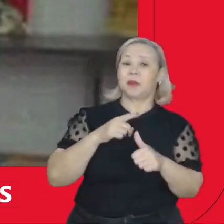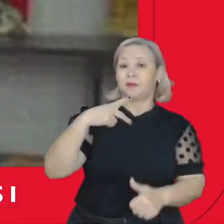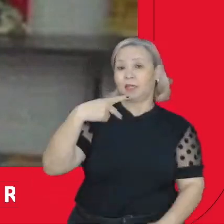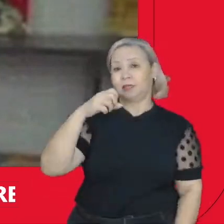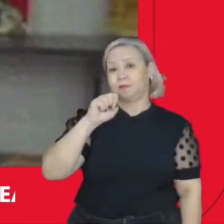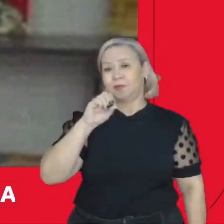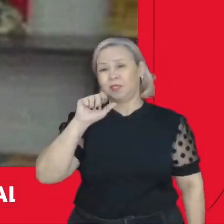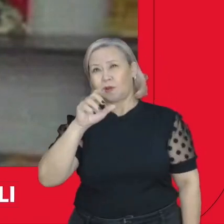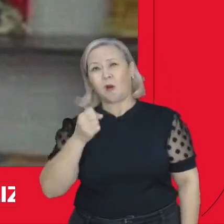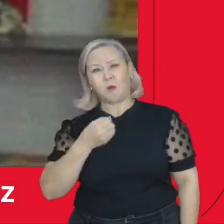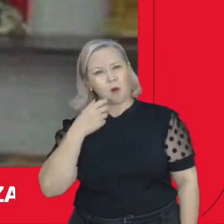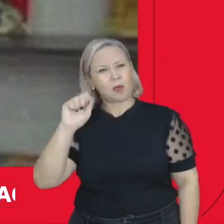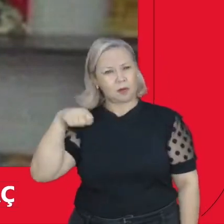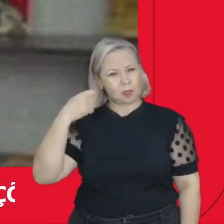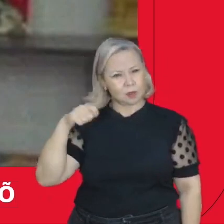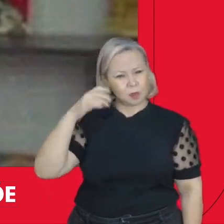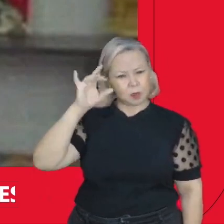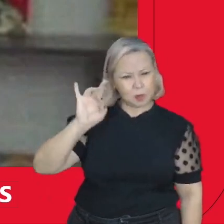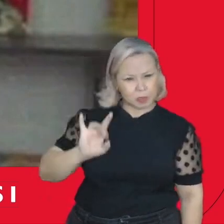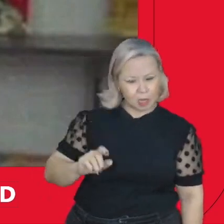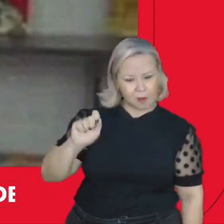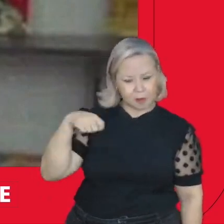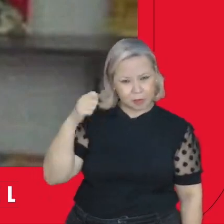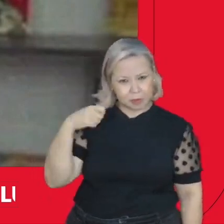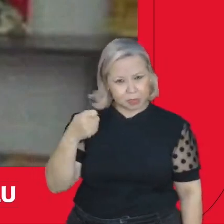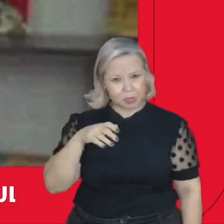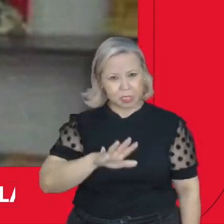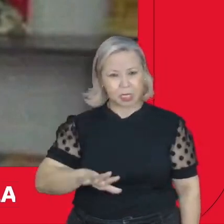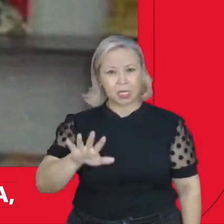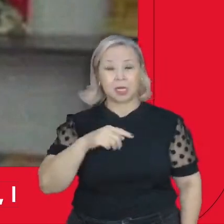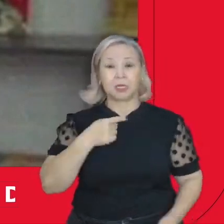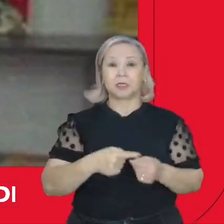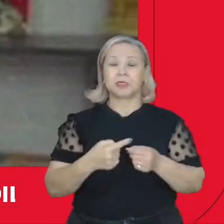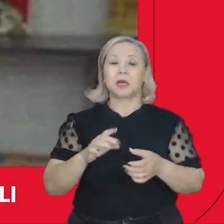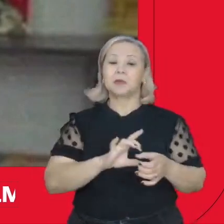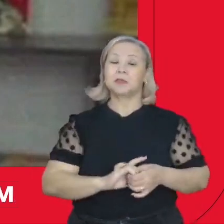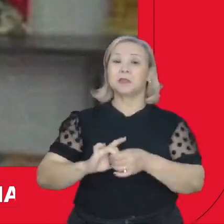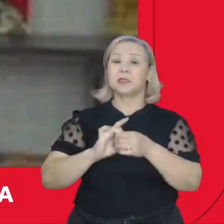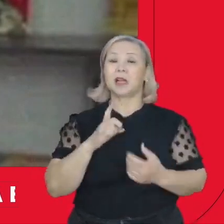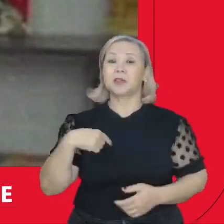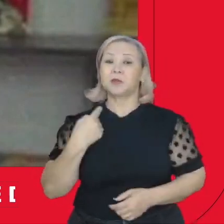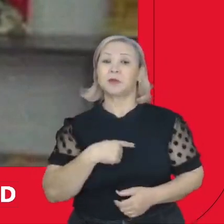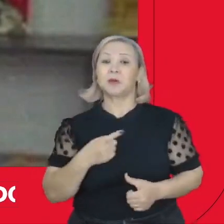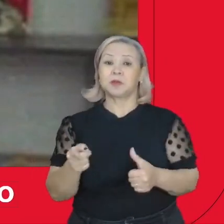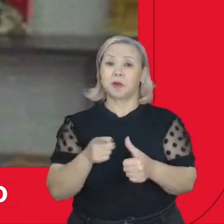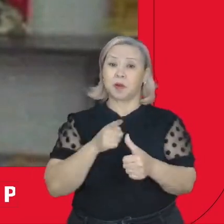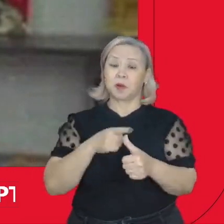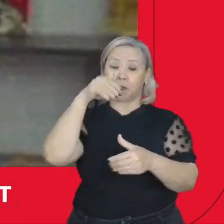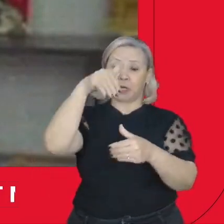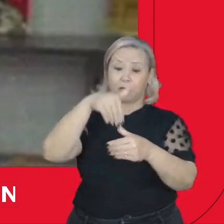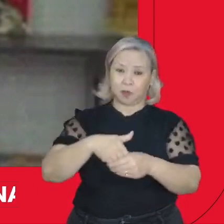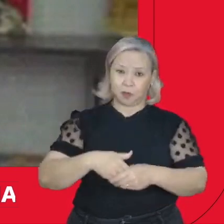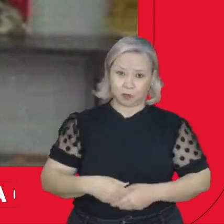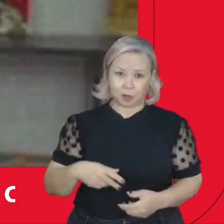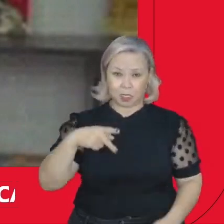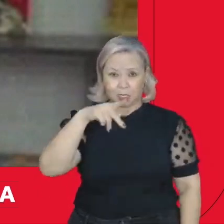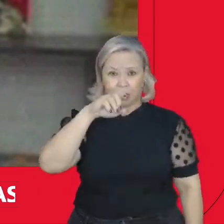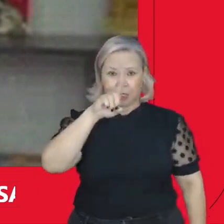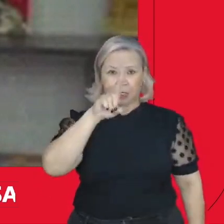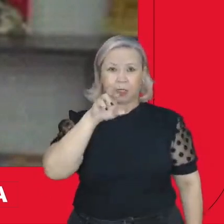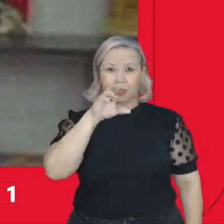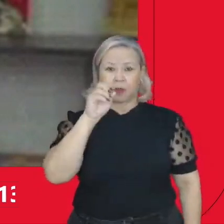outros partidos e configuramos a Frente da Esperança, viu, Amanda? 5 partidos, PT, PCdoB, o PV, a Rede